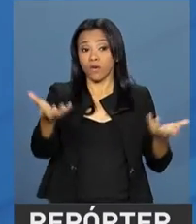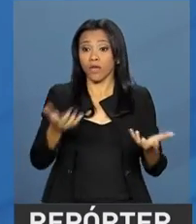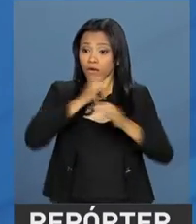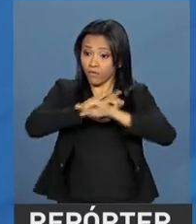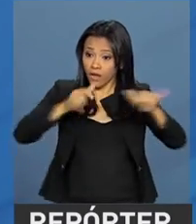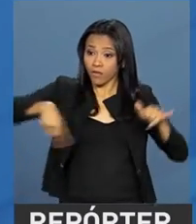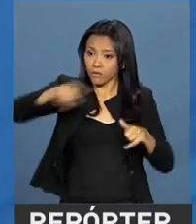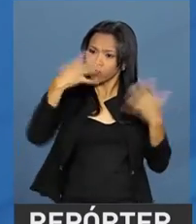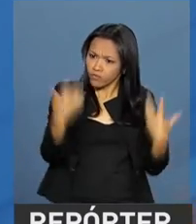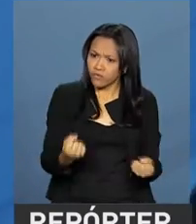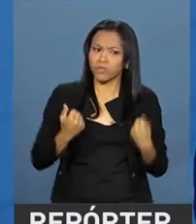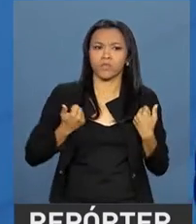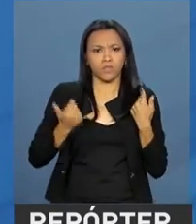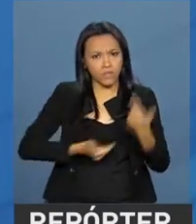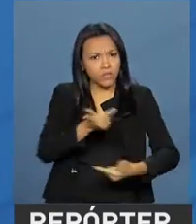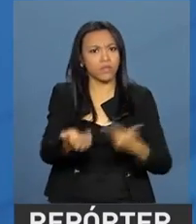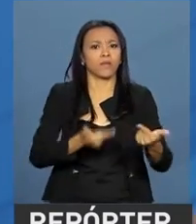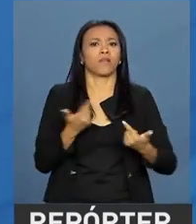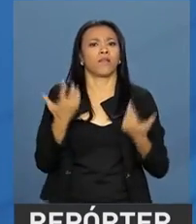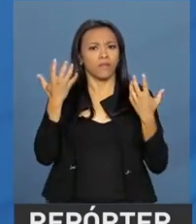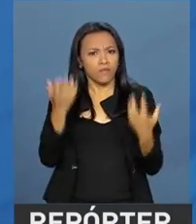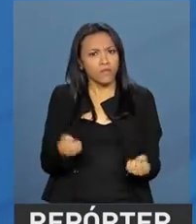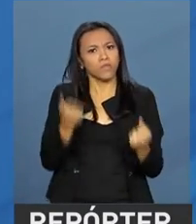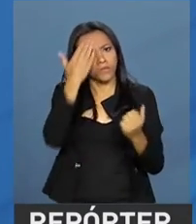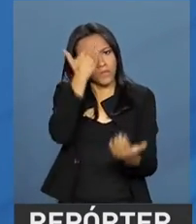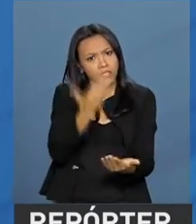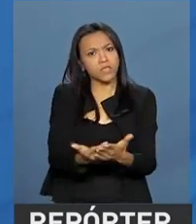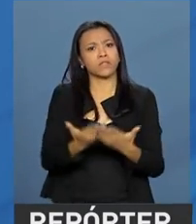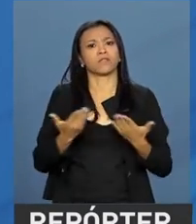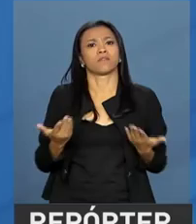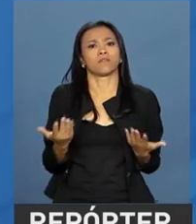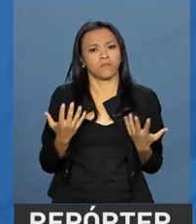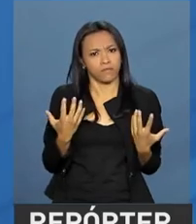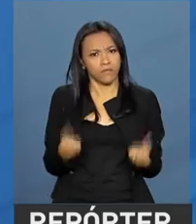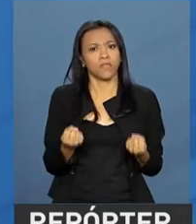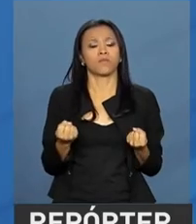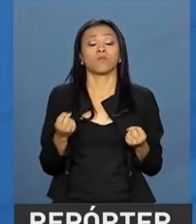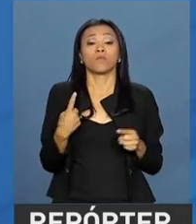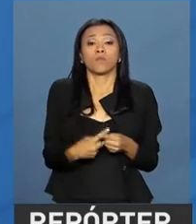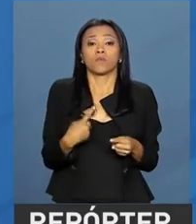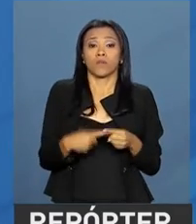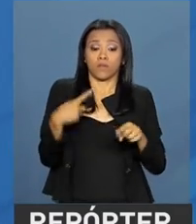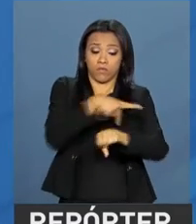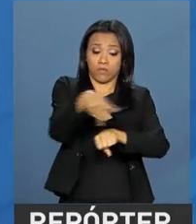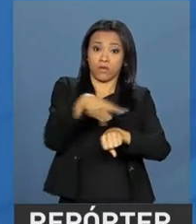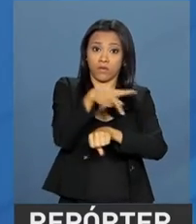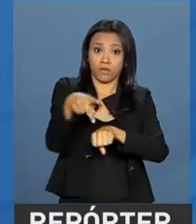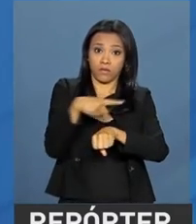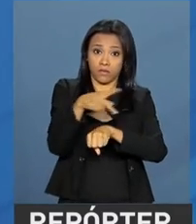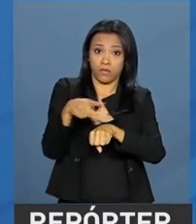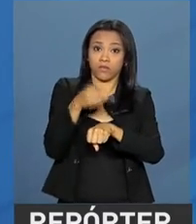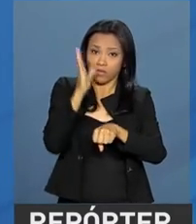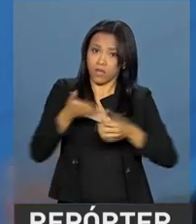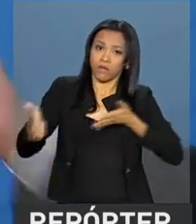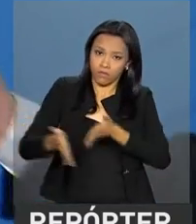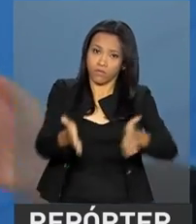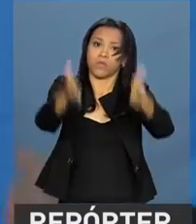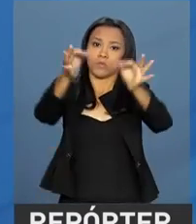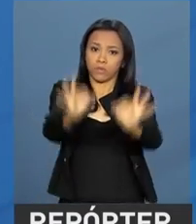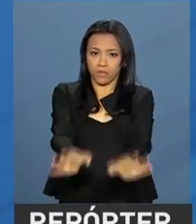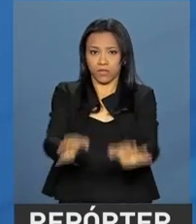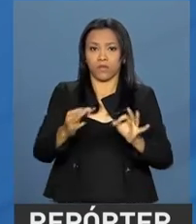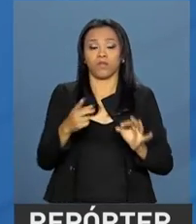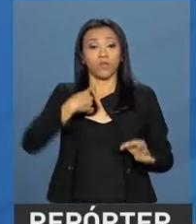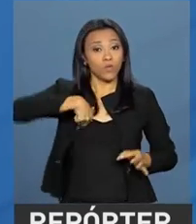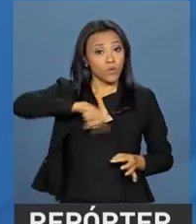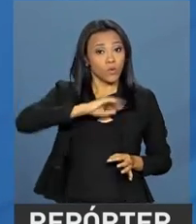vamos trabalhar, vamos ter confiança, porque o país está na direção certa e o